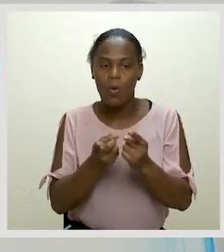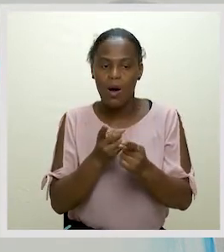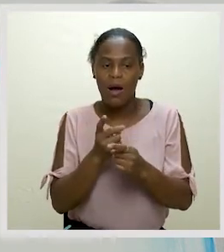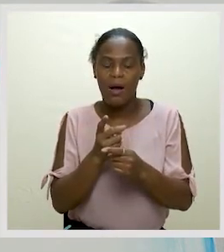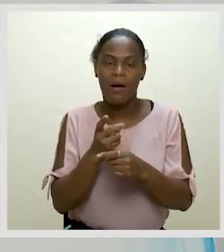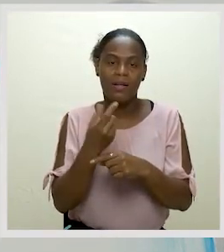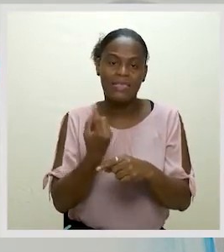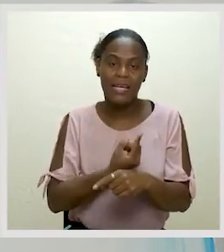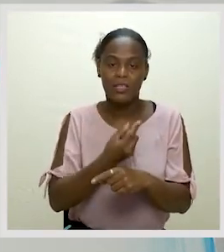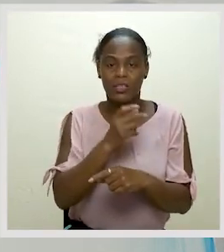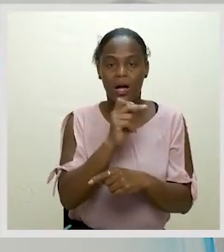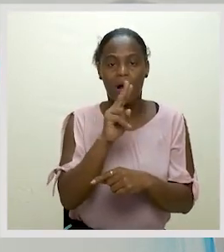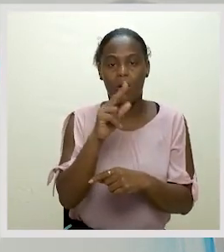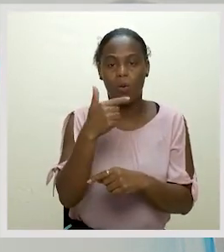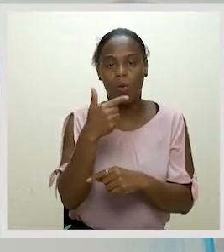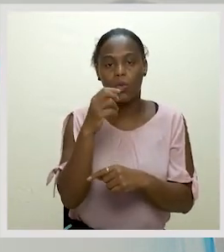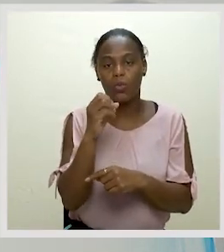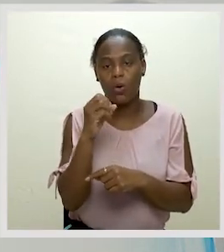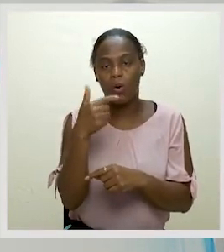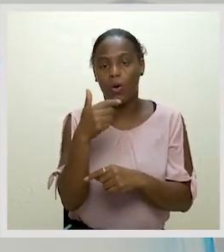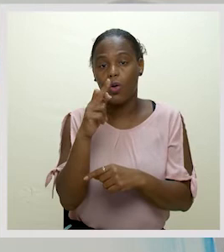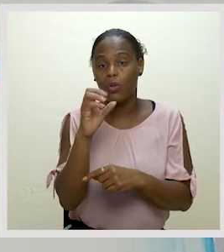o que são seres autotróficos.